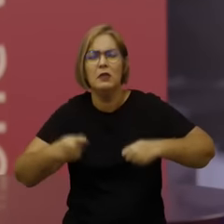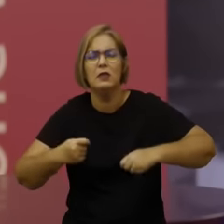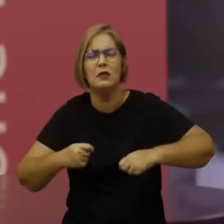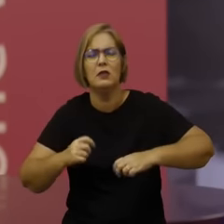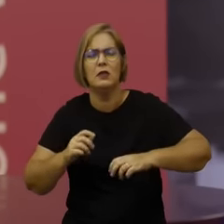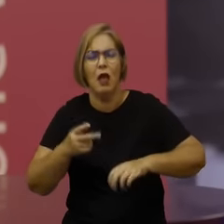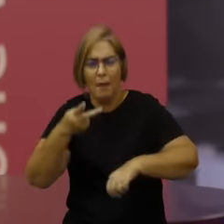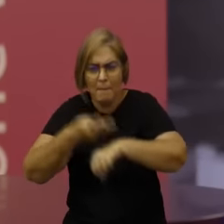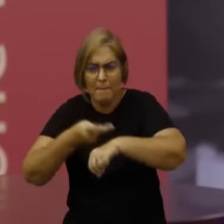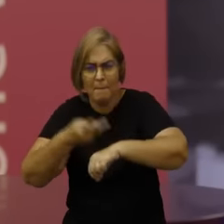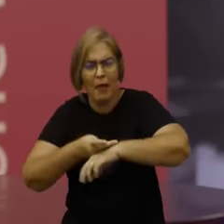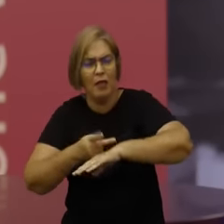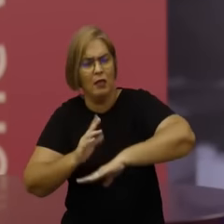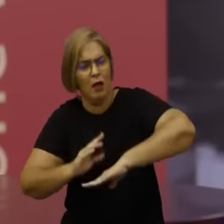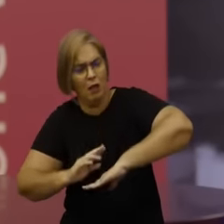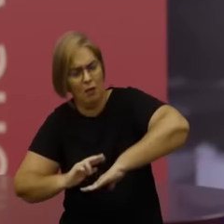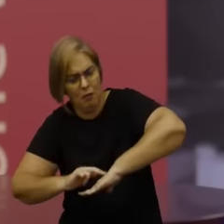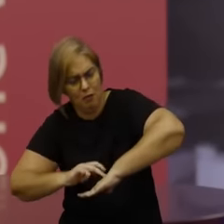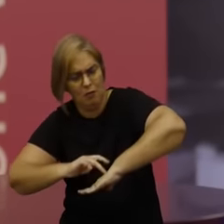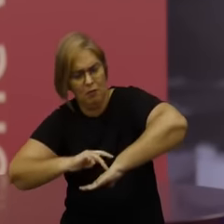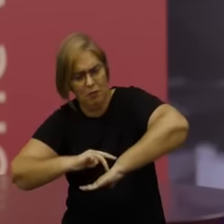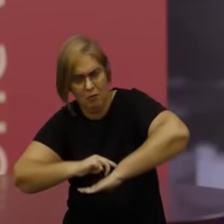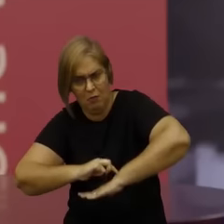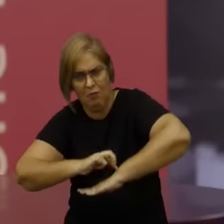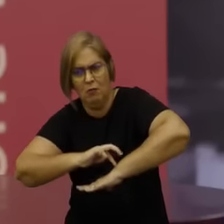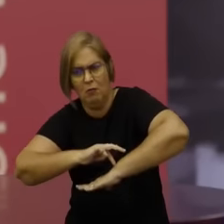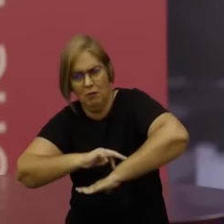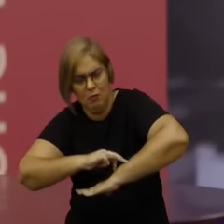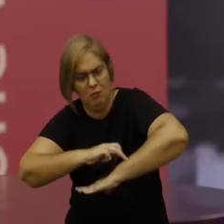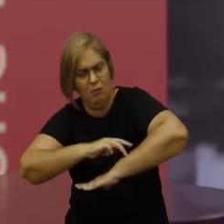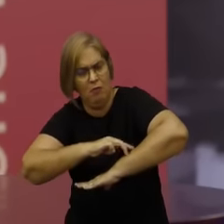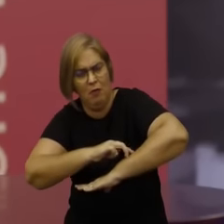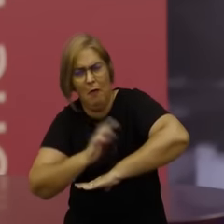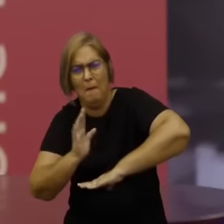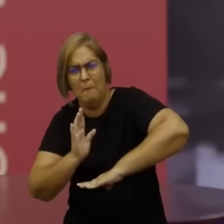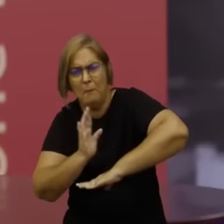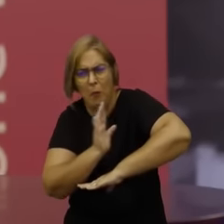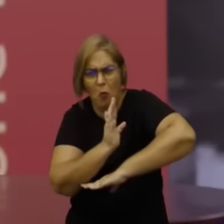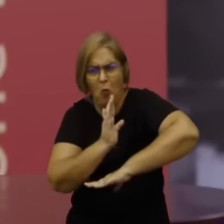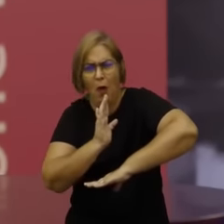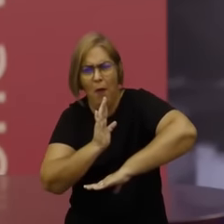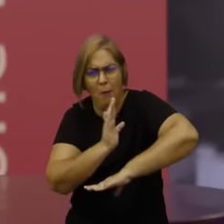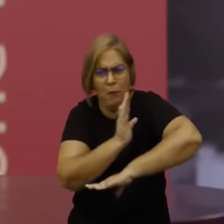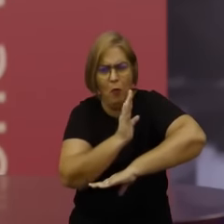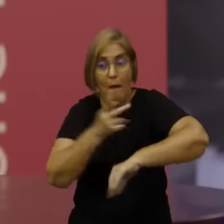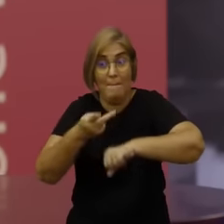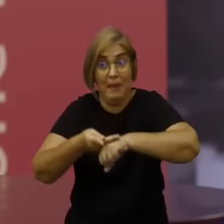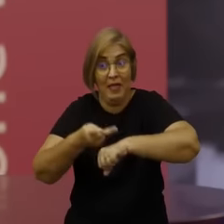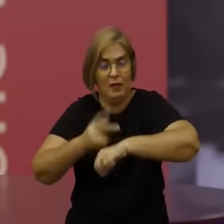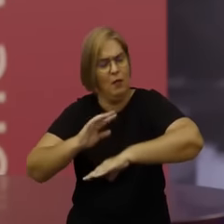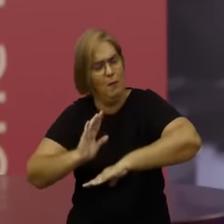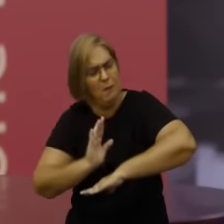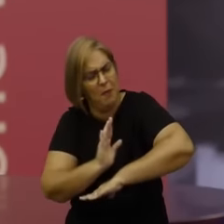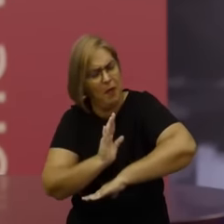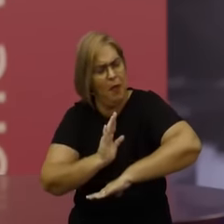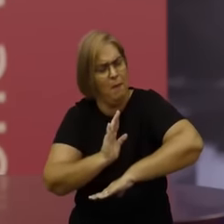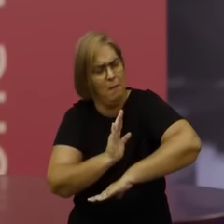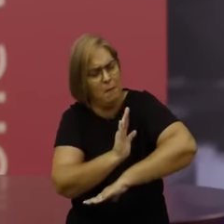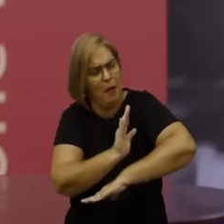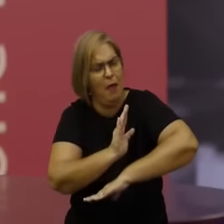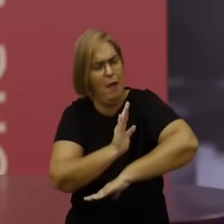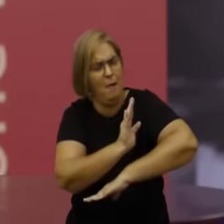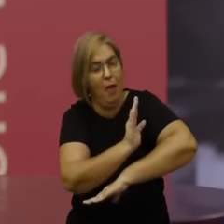rolará para baixo da montanha novamente e assim sucessivamente, incessantemente,